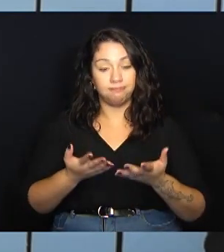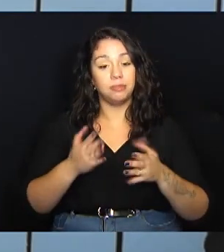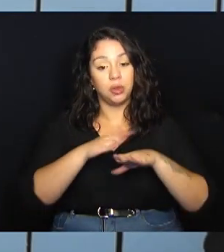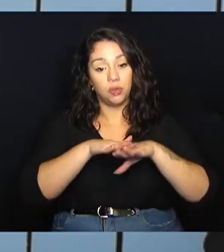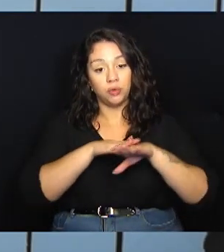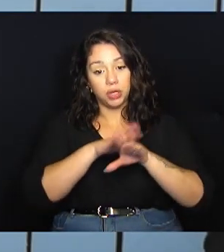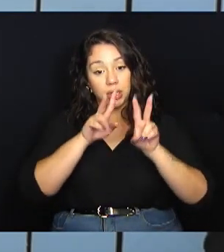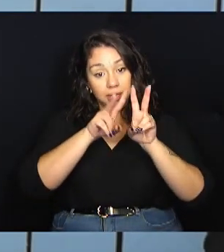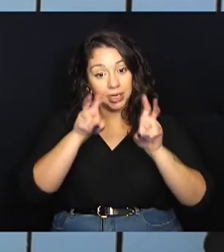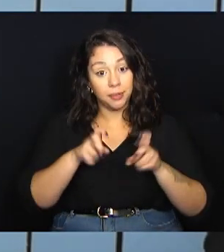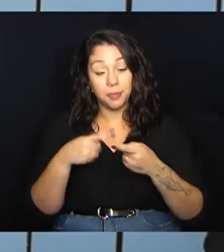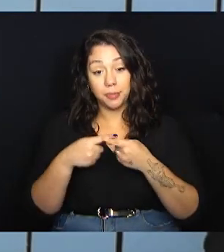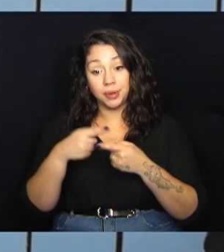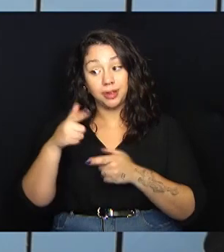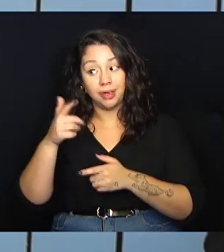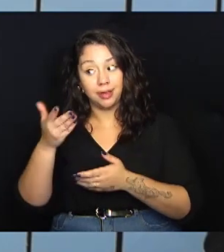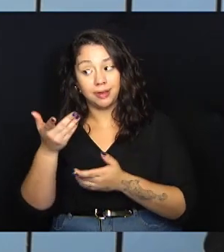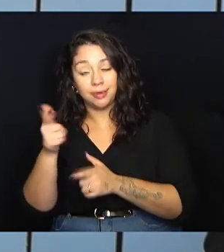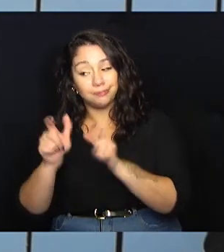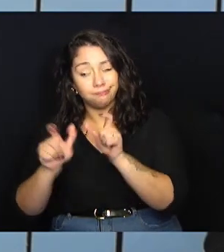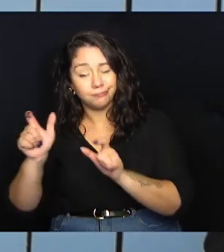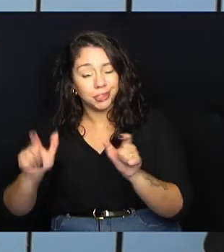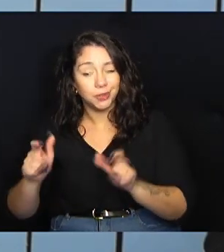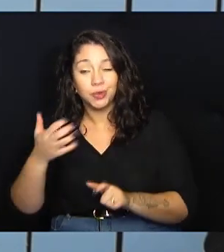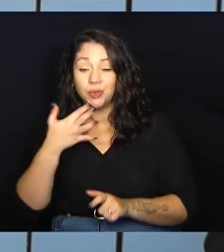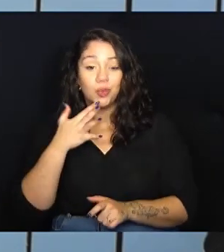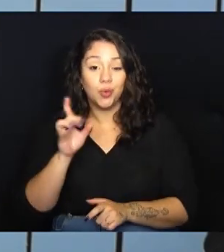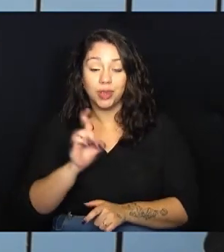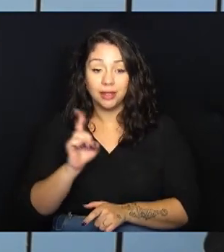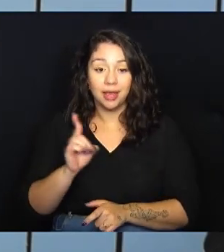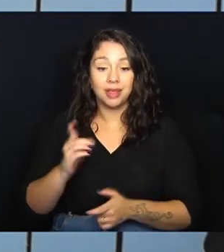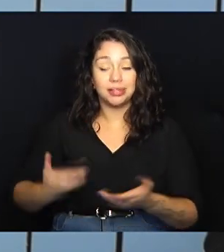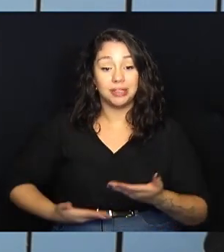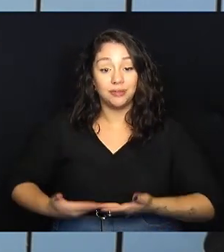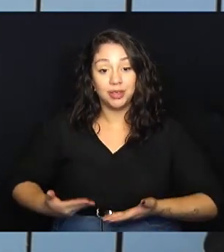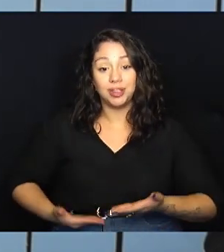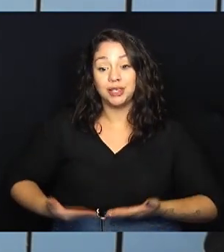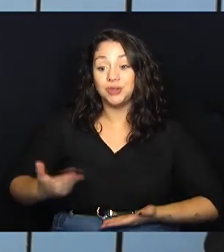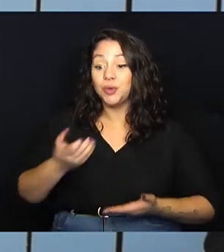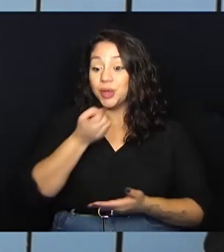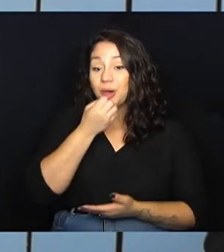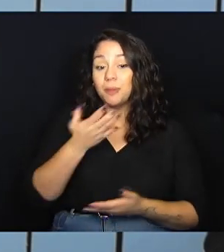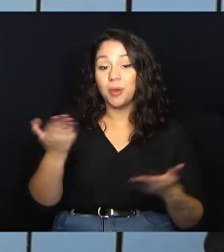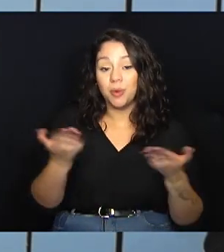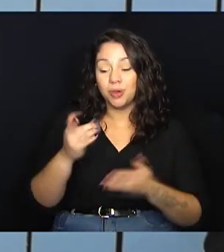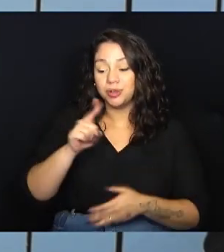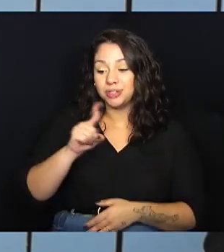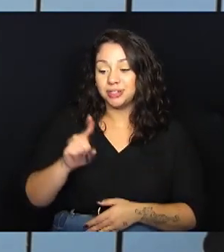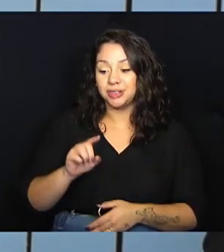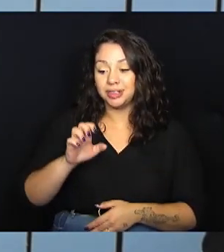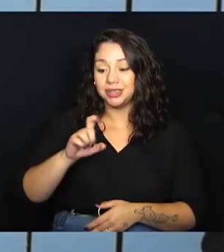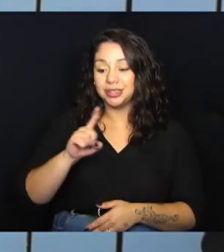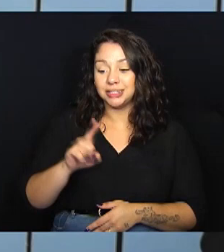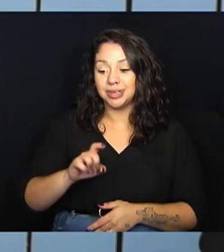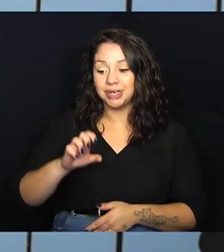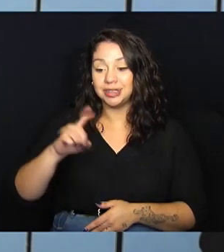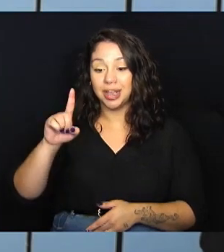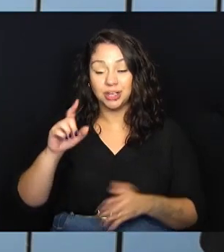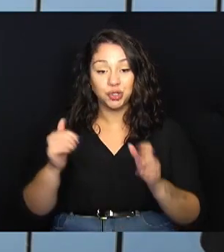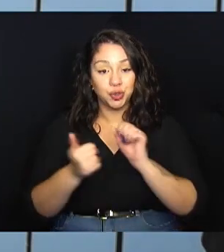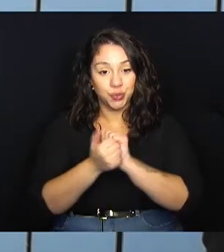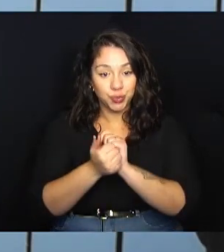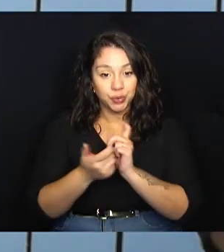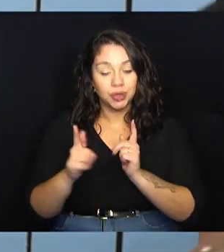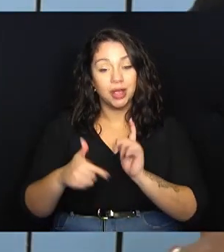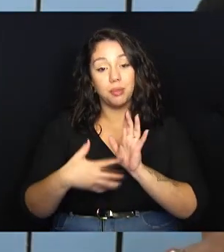pessoas não conhecem esses serviços, né? Que bom que a Zezé está aqui hoje e a gente poder divulgar esse modelo de acolhimento